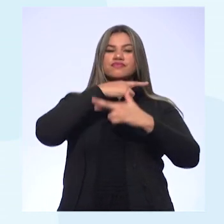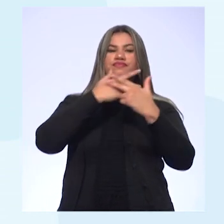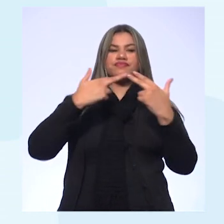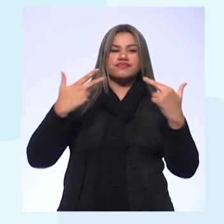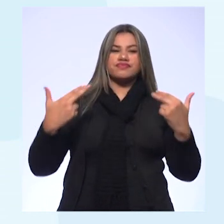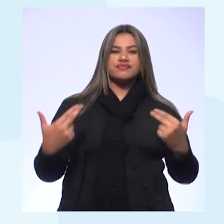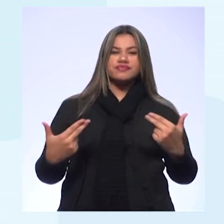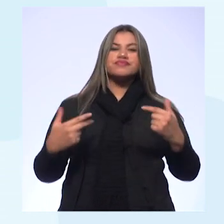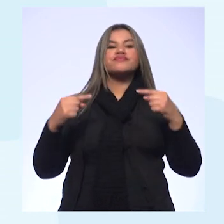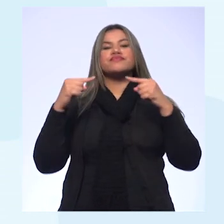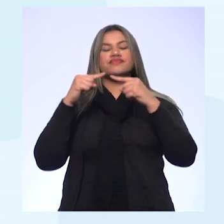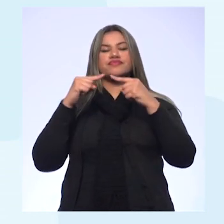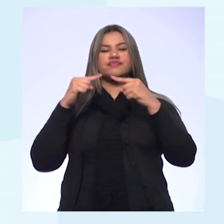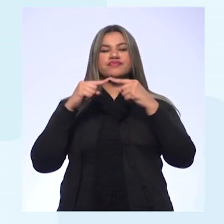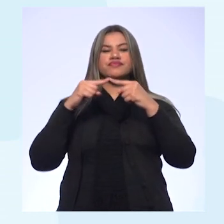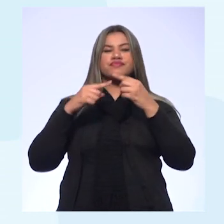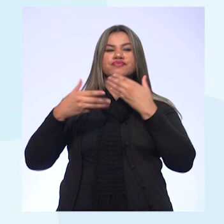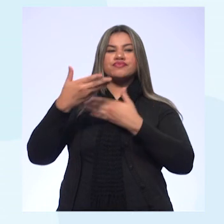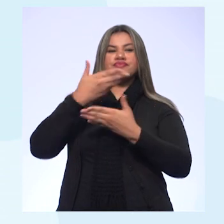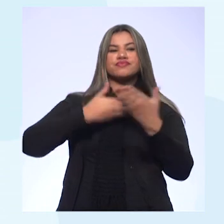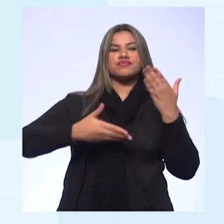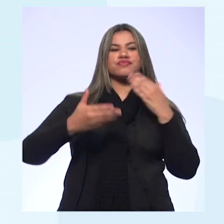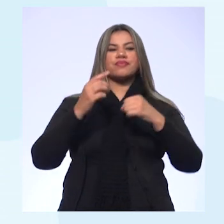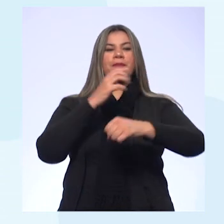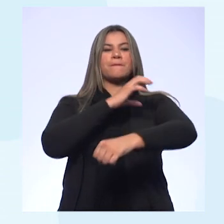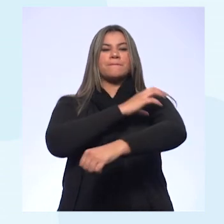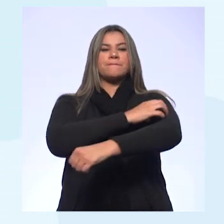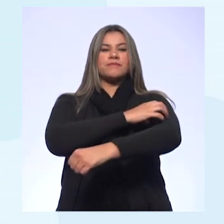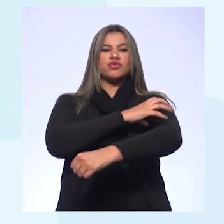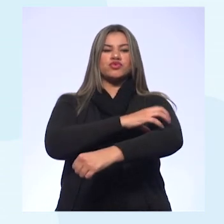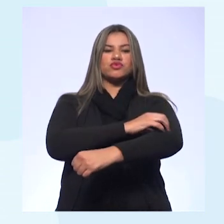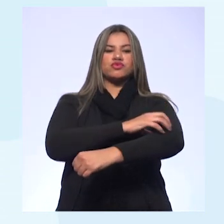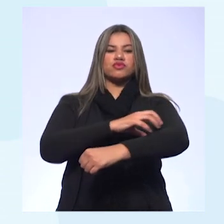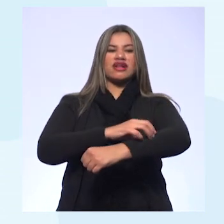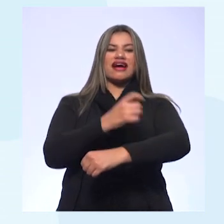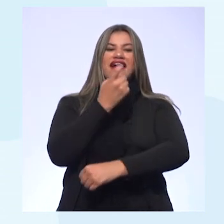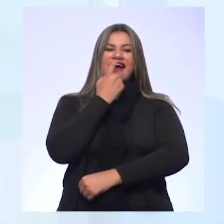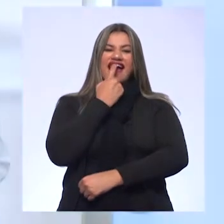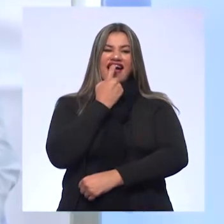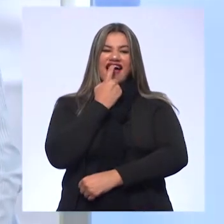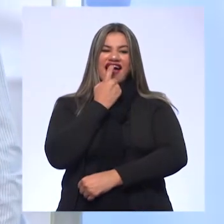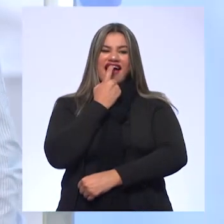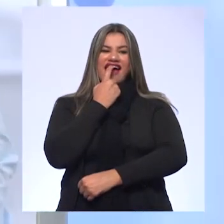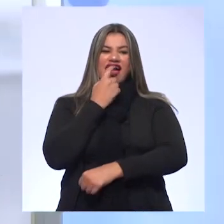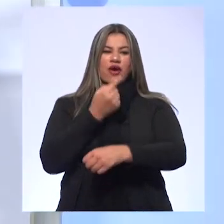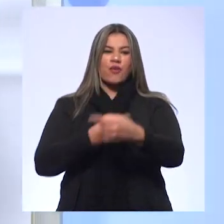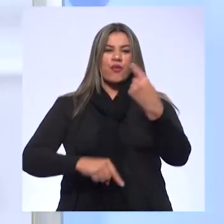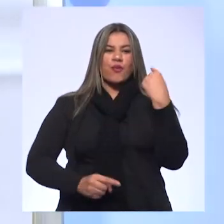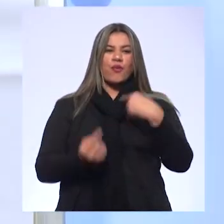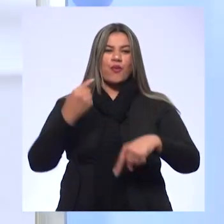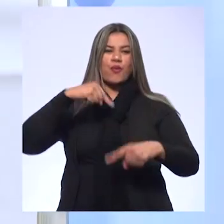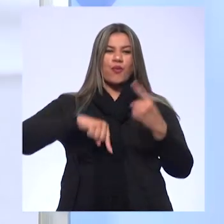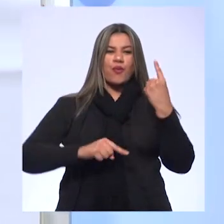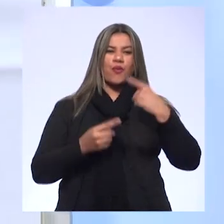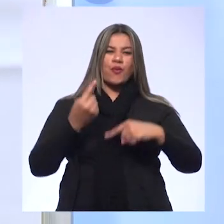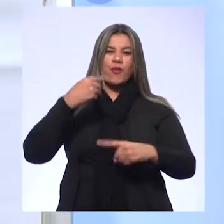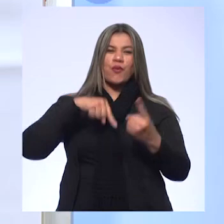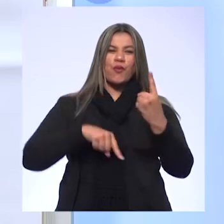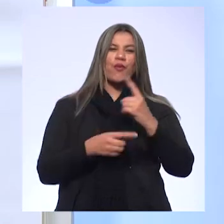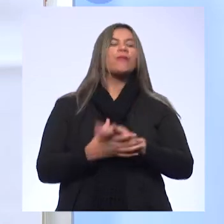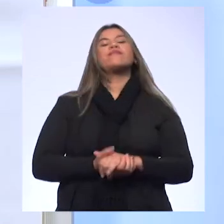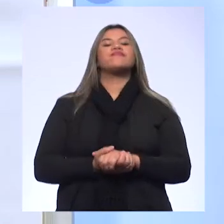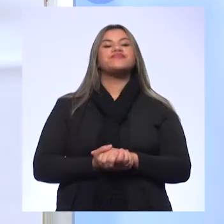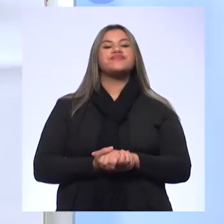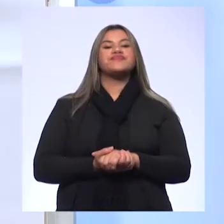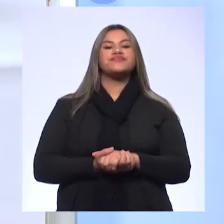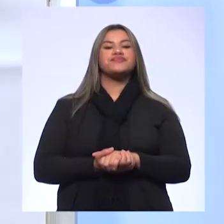da interação entre os sistemas muscular, ósseo e nervoso. Tá bom? Qual o objetivo da